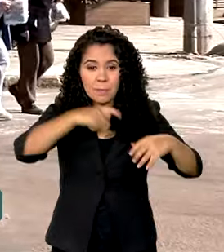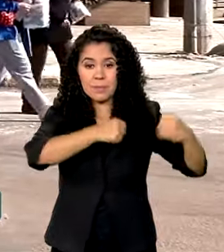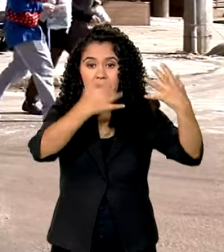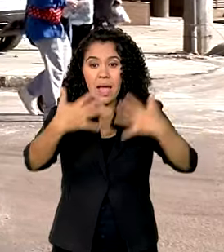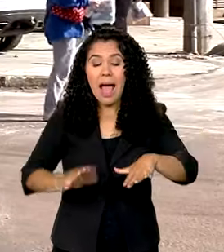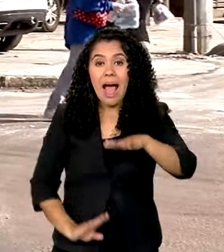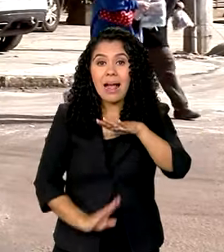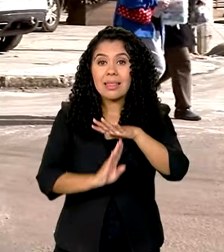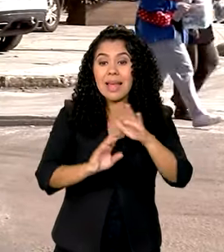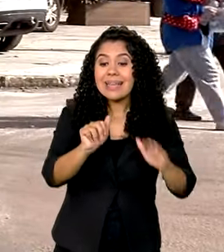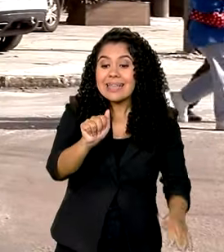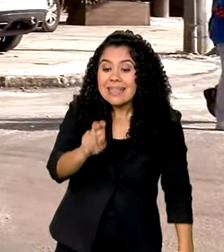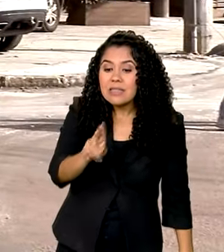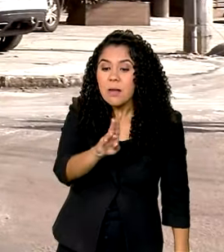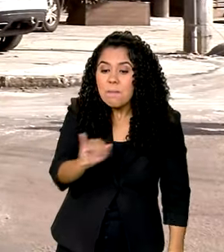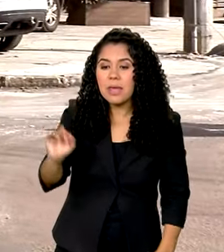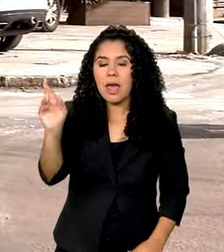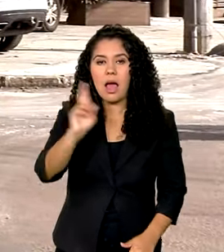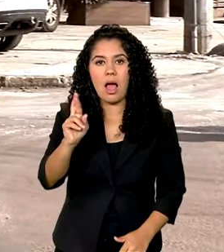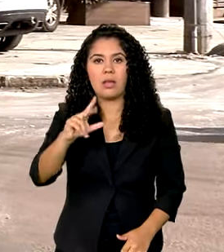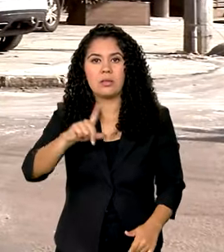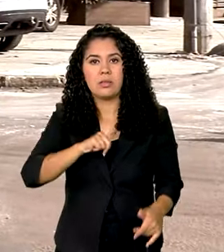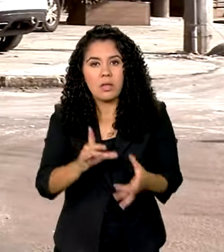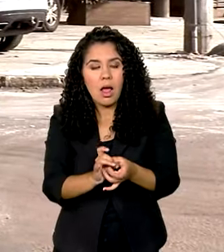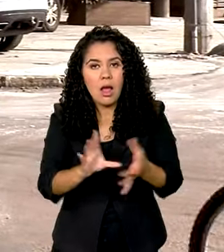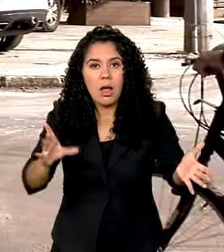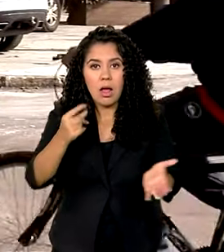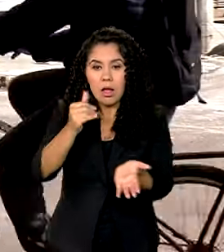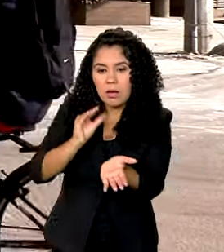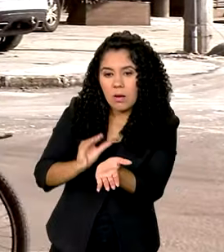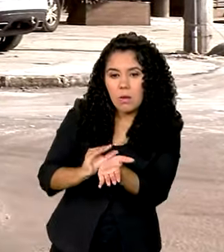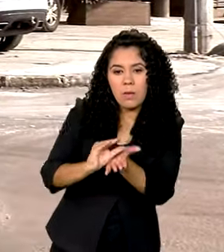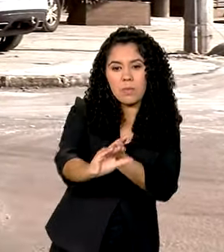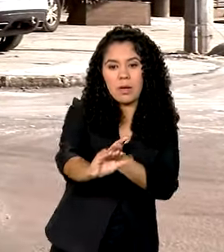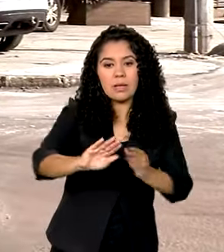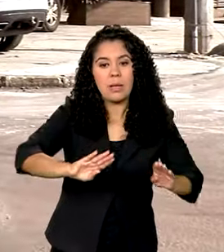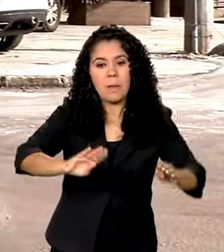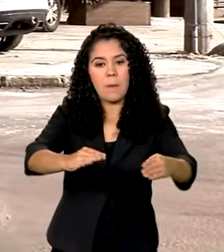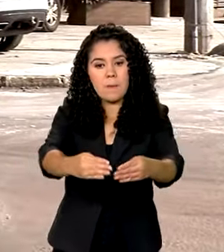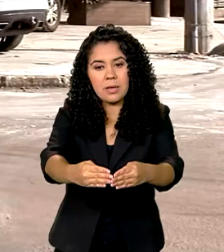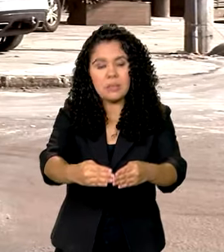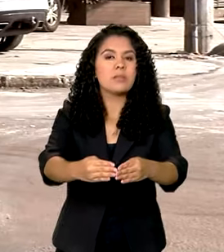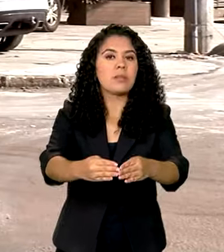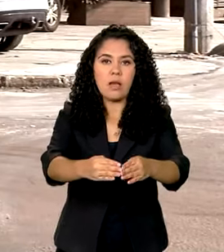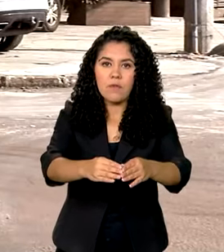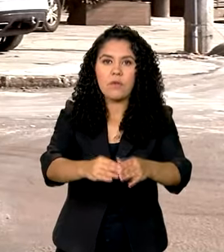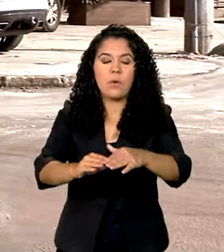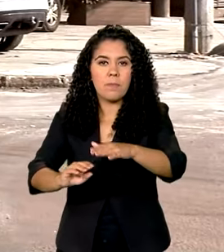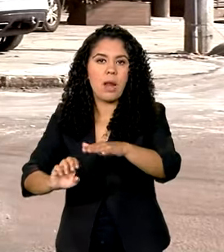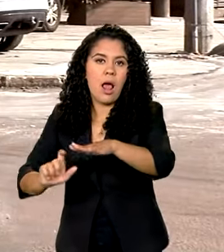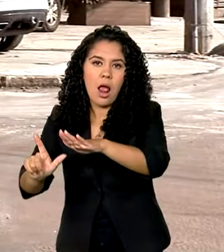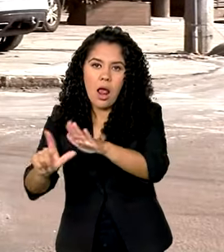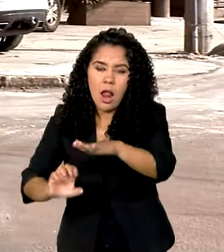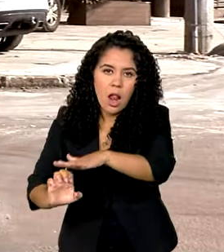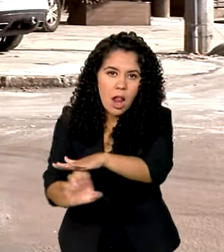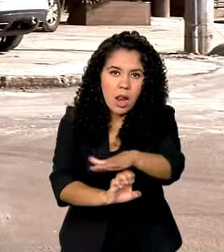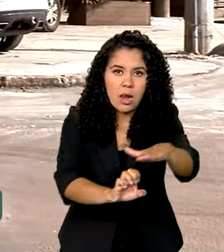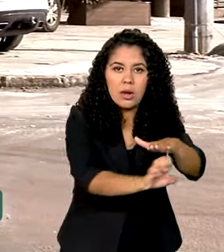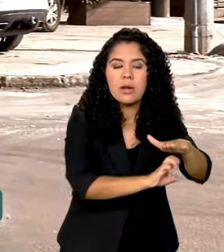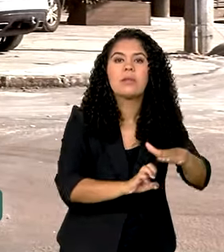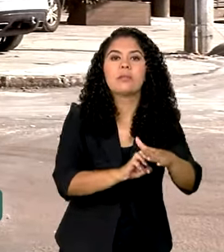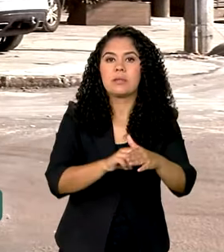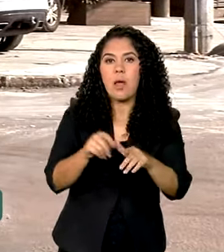de reais estarão disponíveis em linhas de crédito para grupos de todos os tamanhos. Das pequenas às